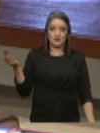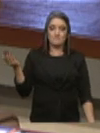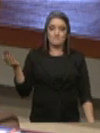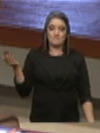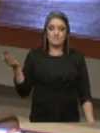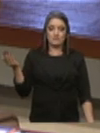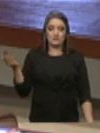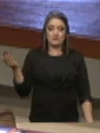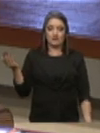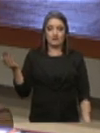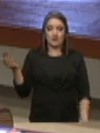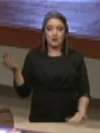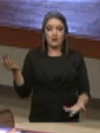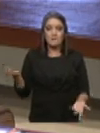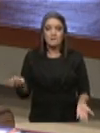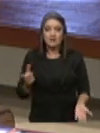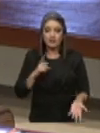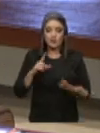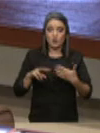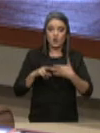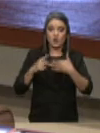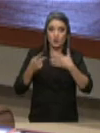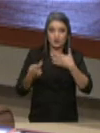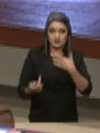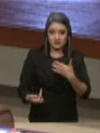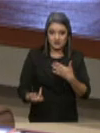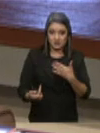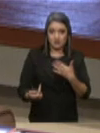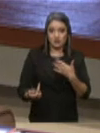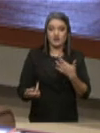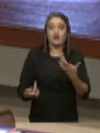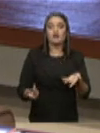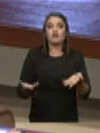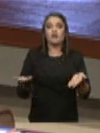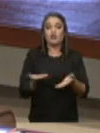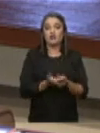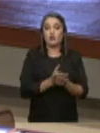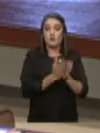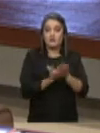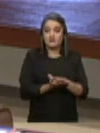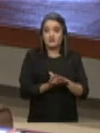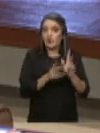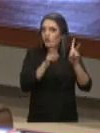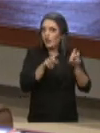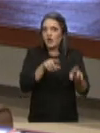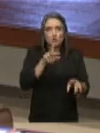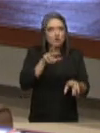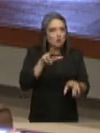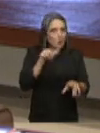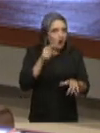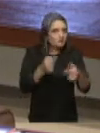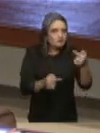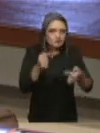dar efeito retroperante a um precedente que trata de uma matéria que nunca foi